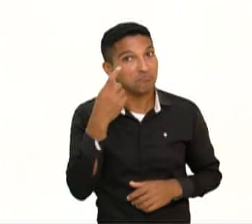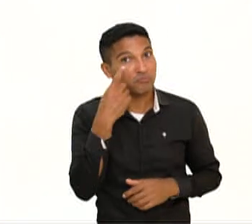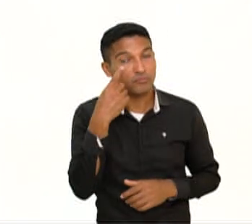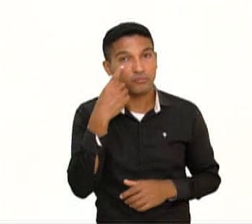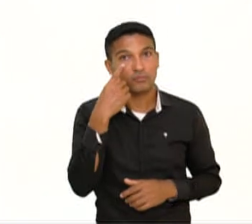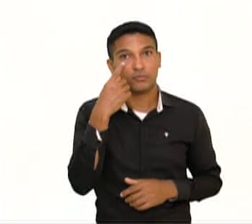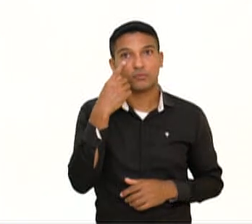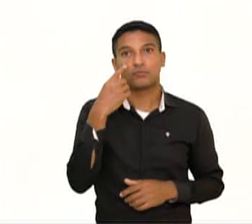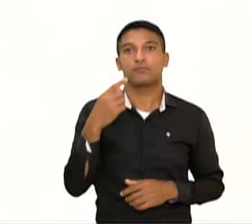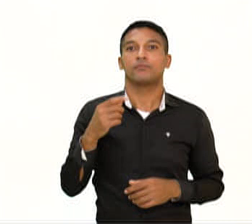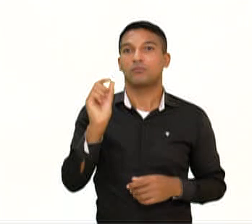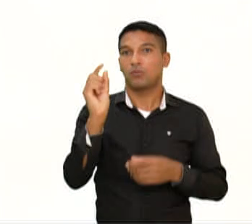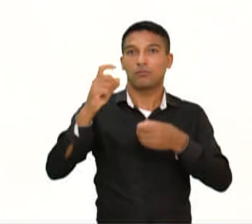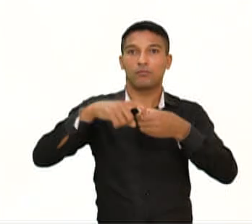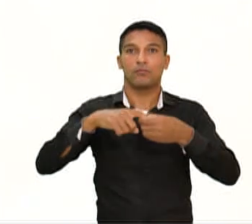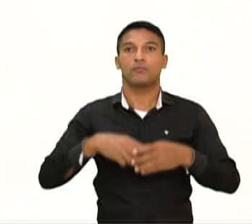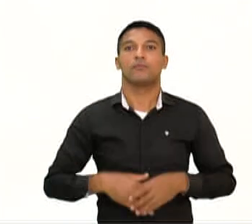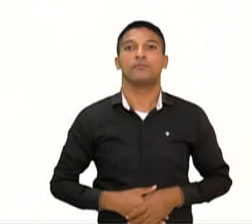aí e voltamos já já.